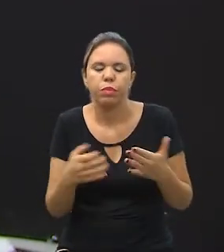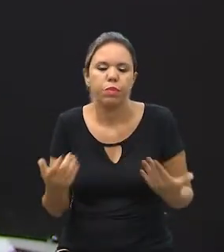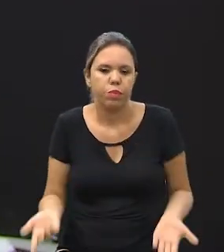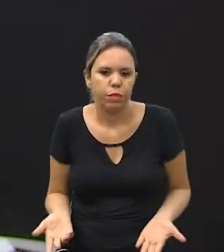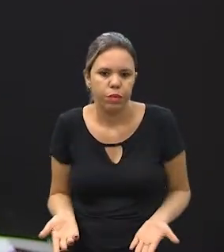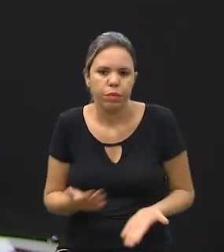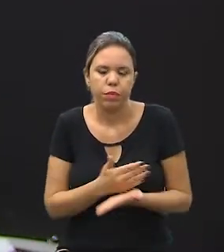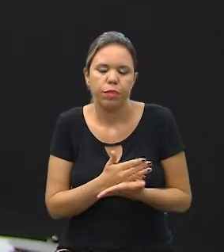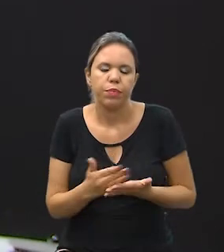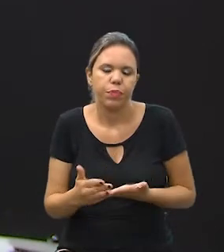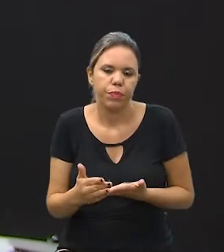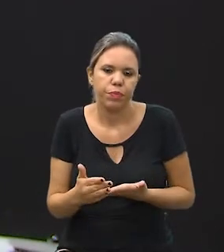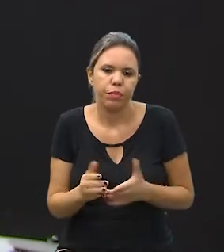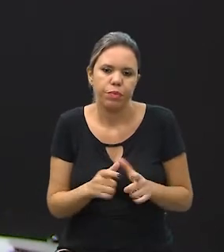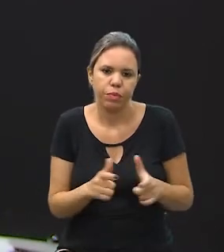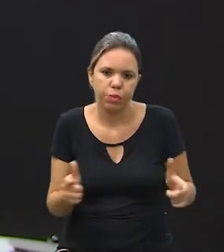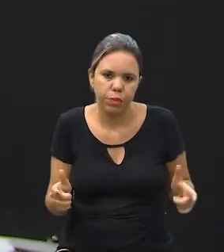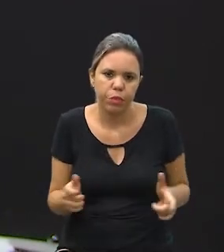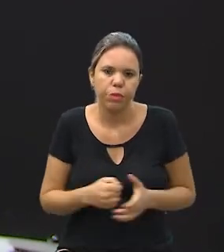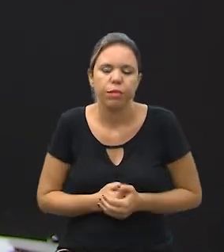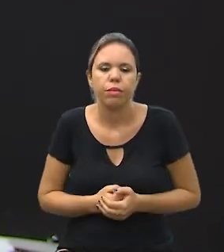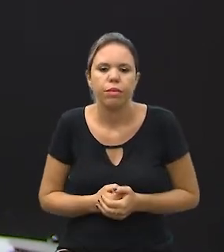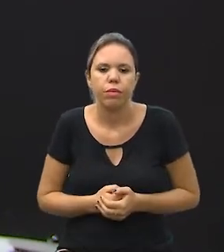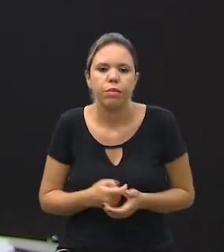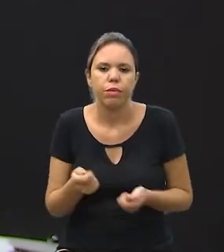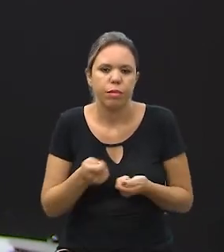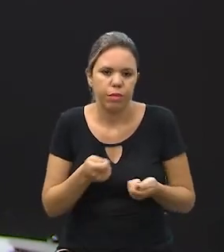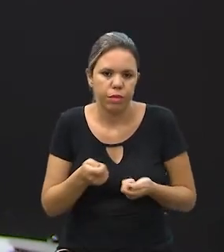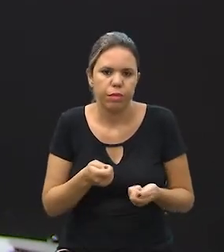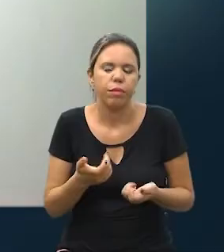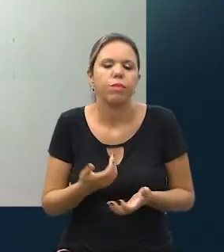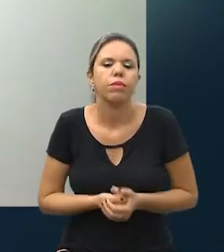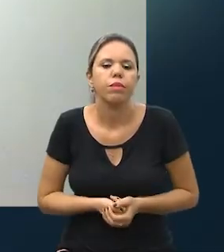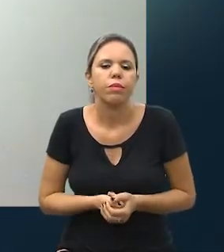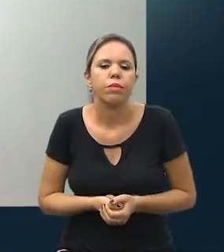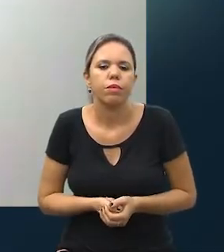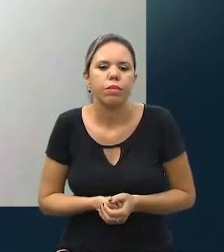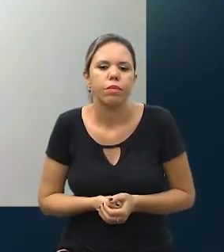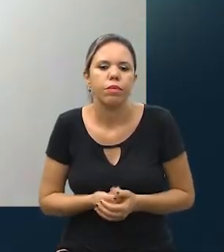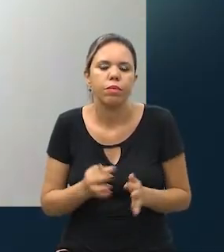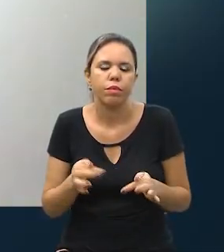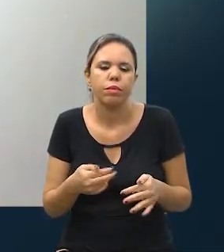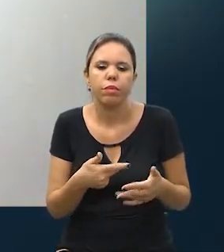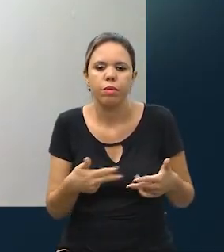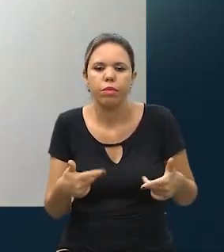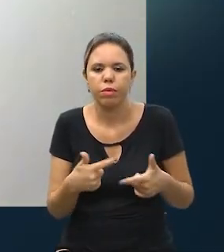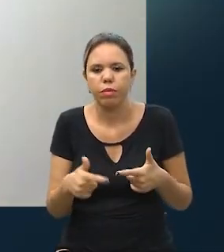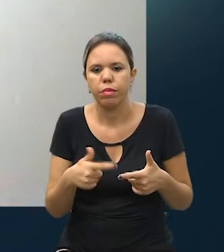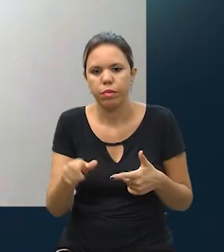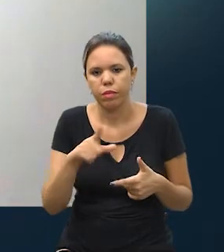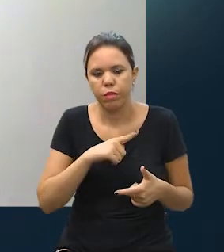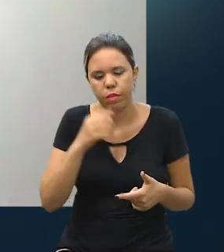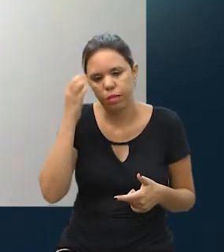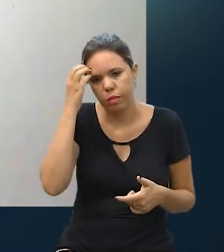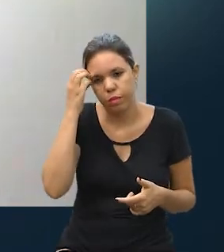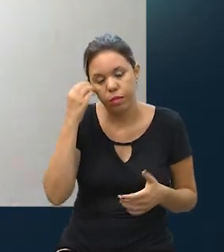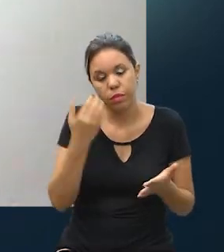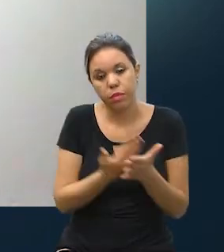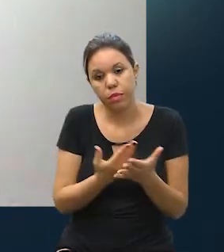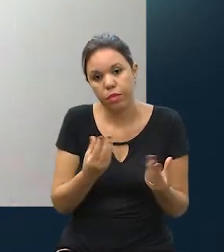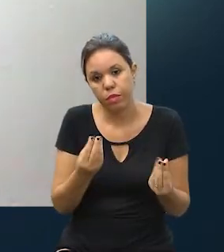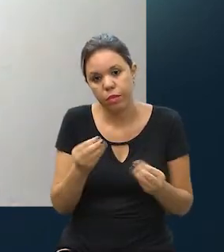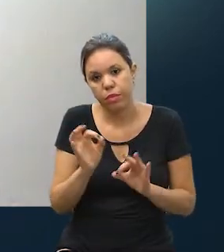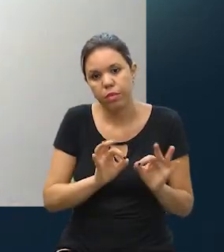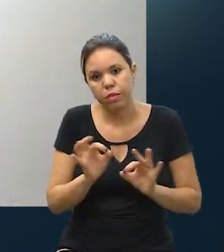né? O início, o crescimento, a estabilidade, enfim, são N assuntos que você tem que estudar muito,